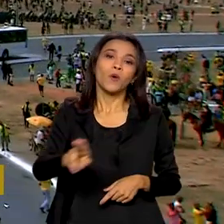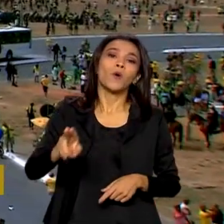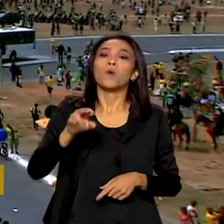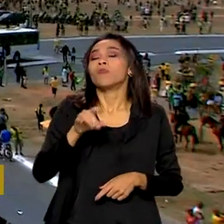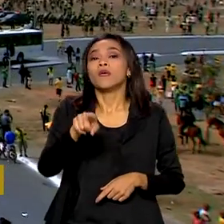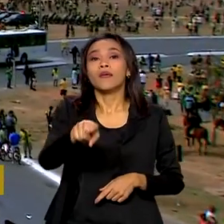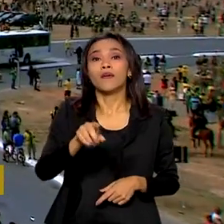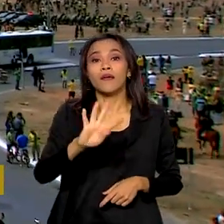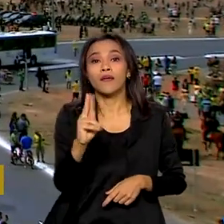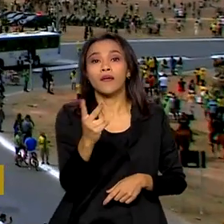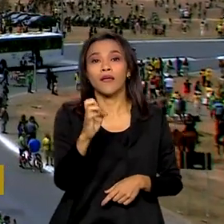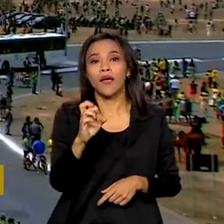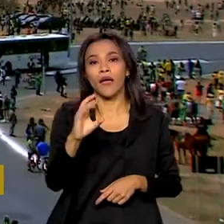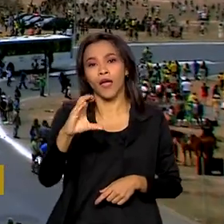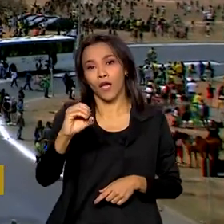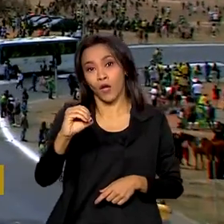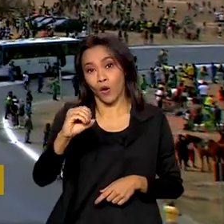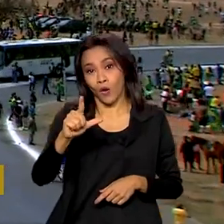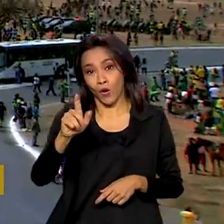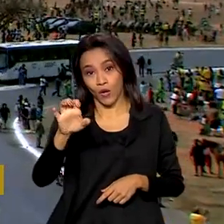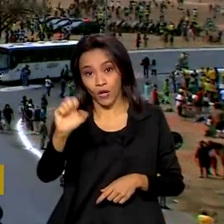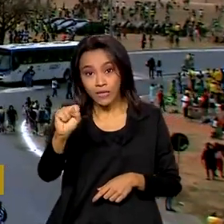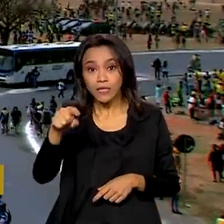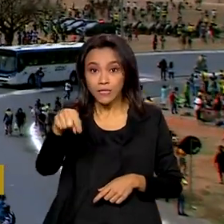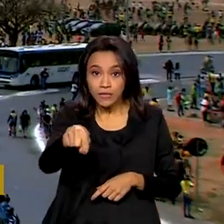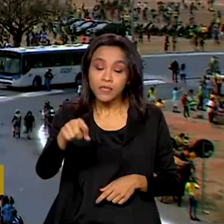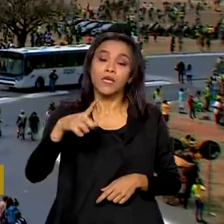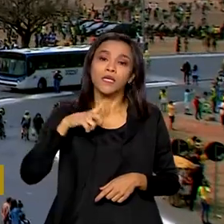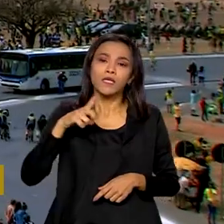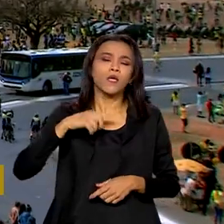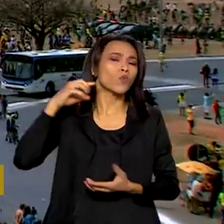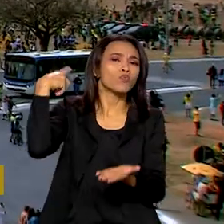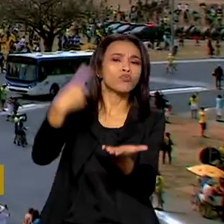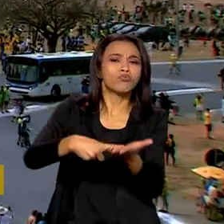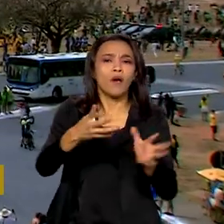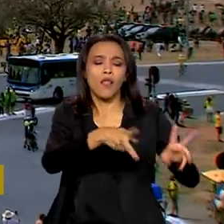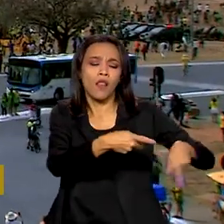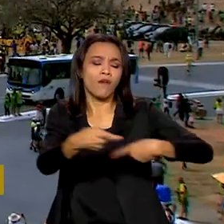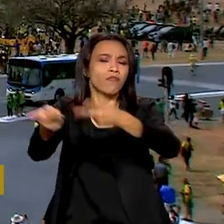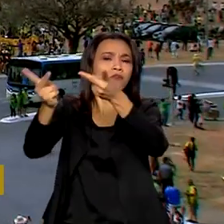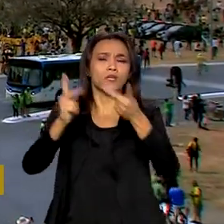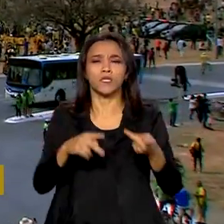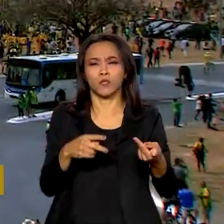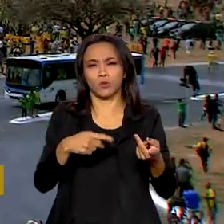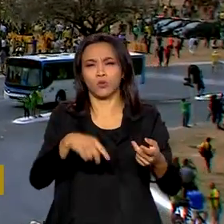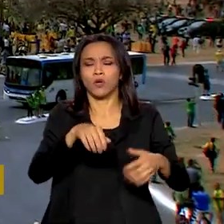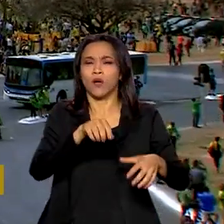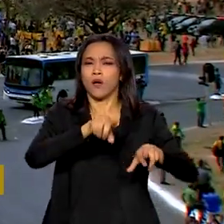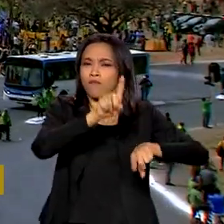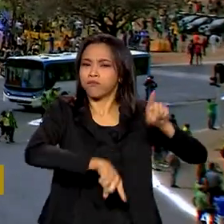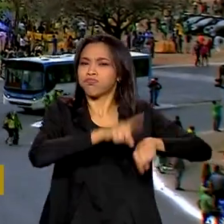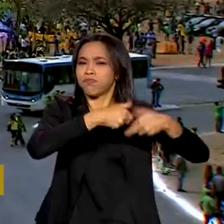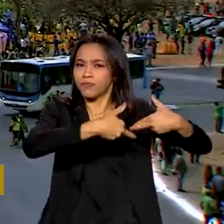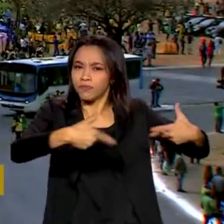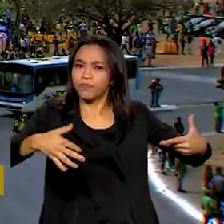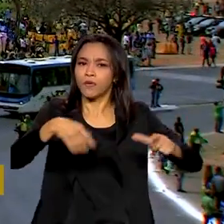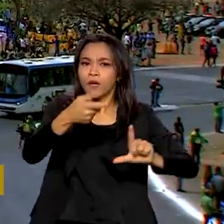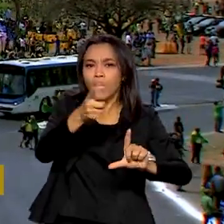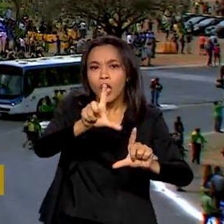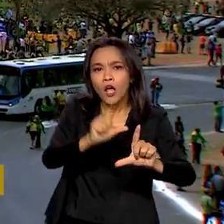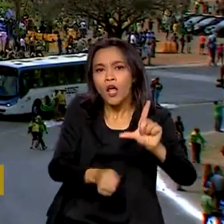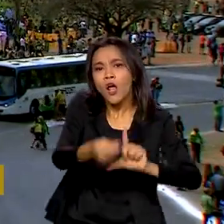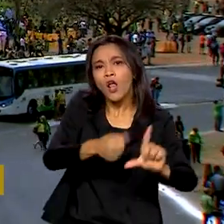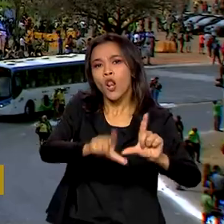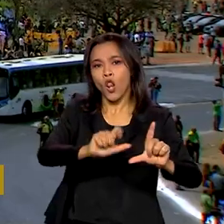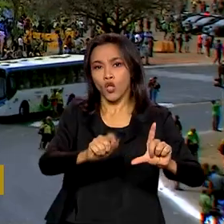aeronave que também realiza missões de transporte logístico e também de reabastecimento